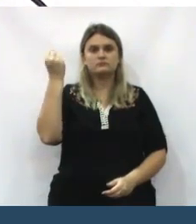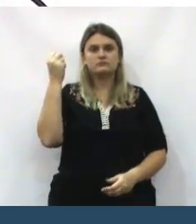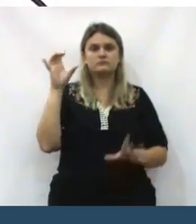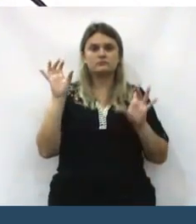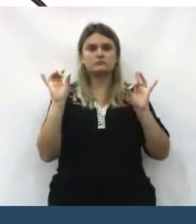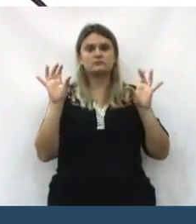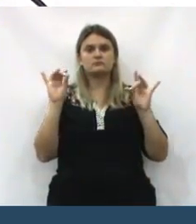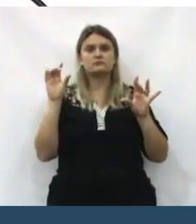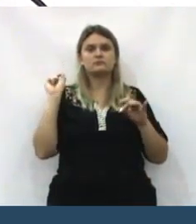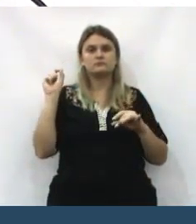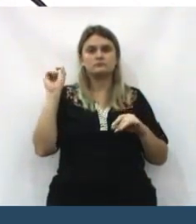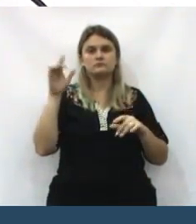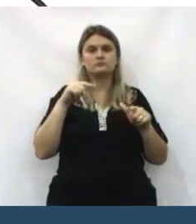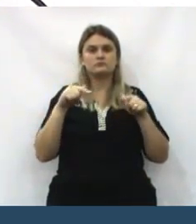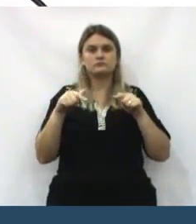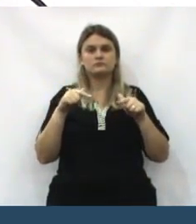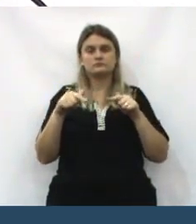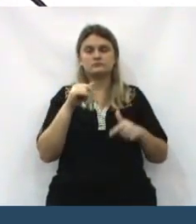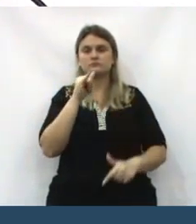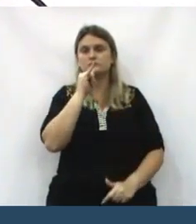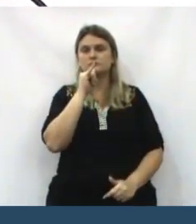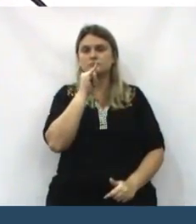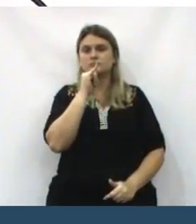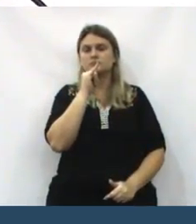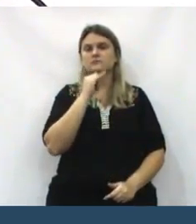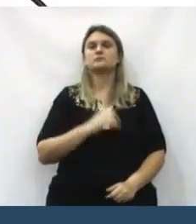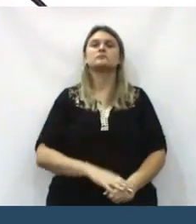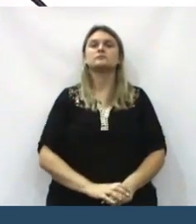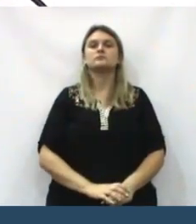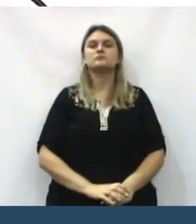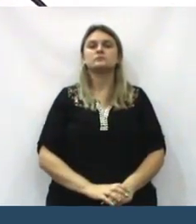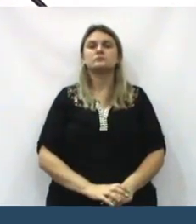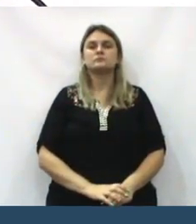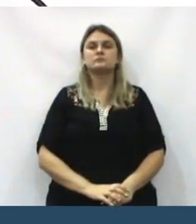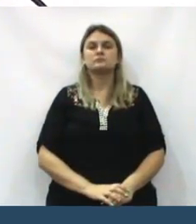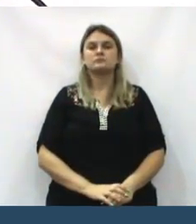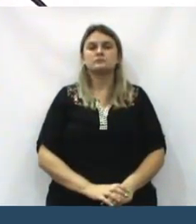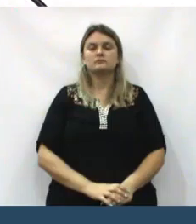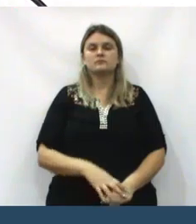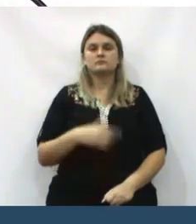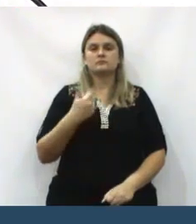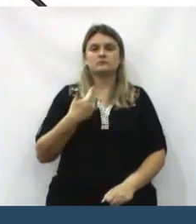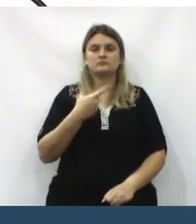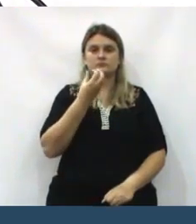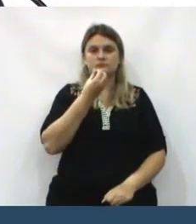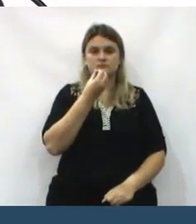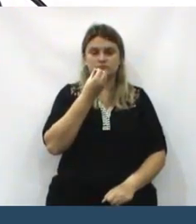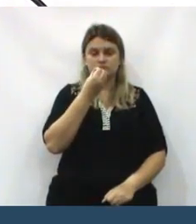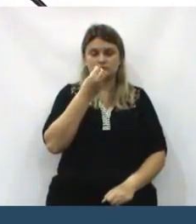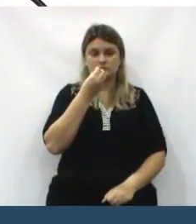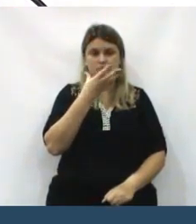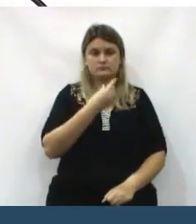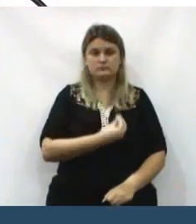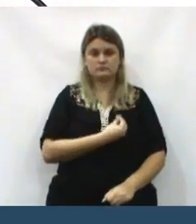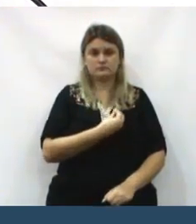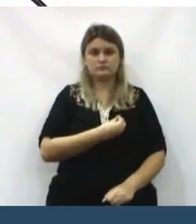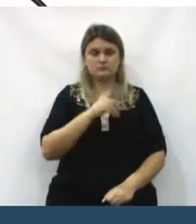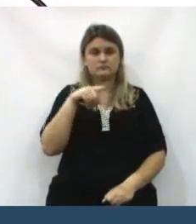aposentadorias especiais, aqueles que trabalham, por exemplo, sob insalubridade. Aqui